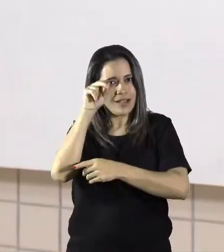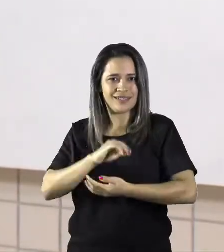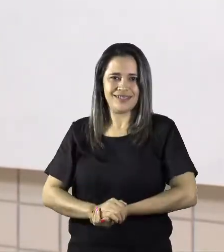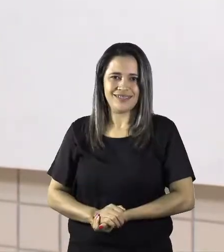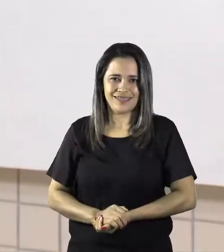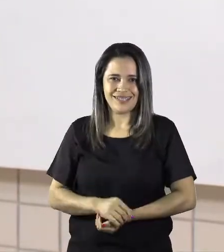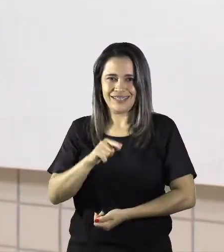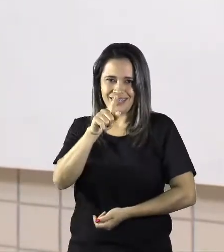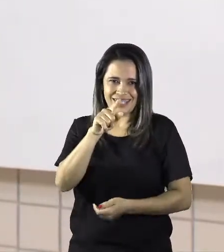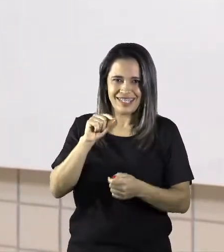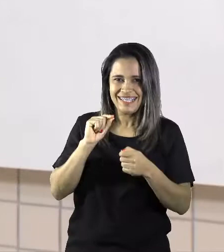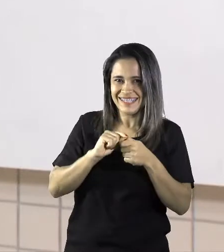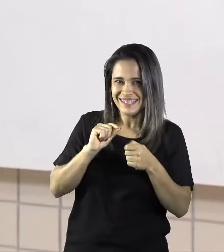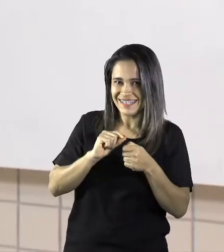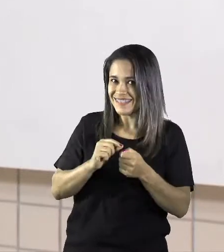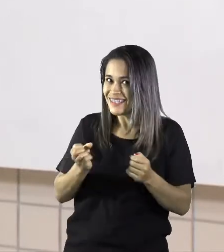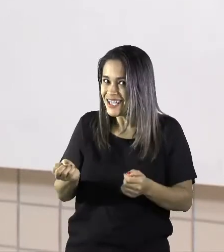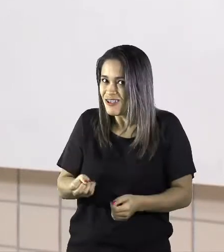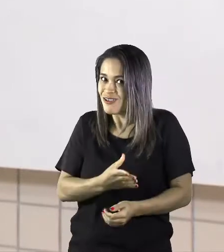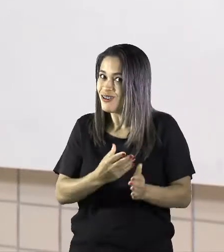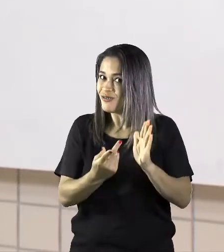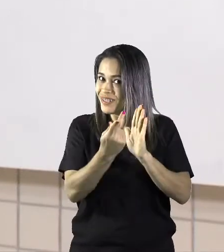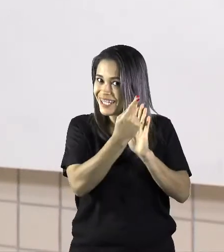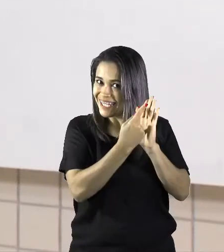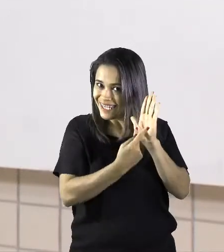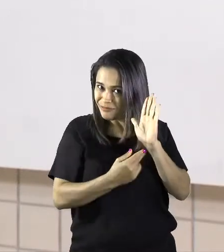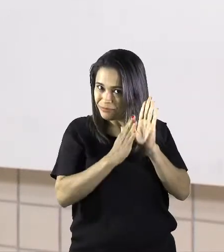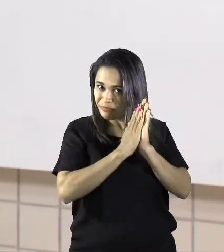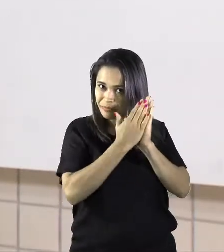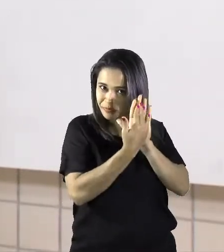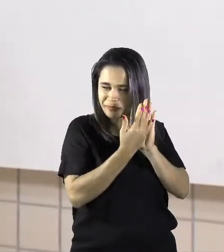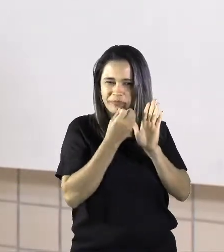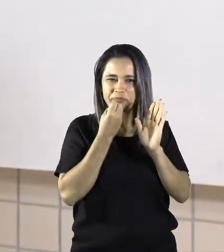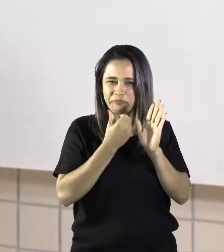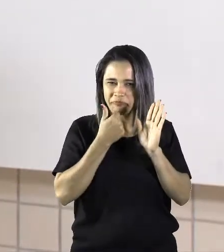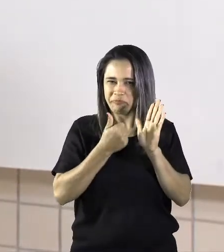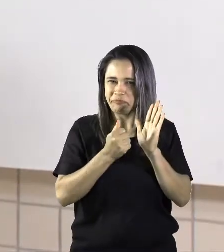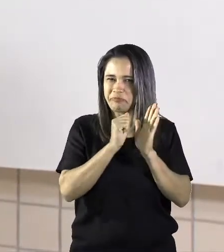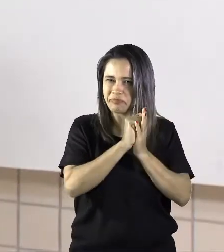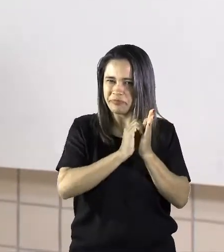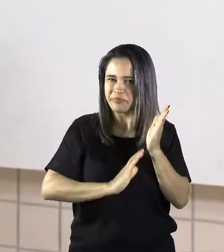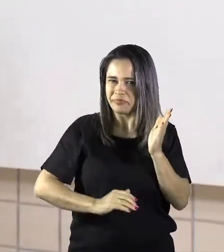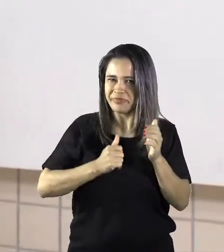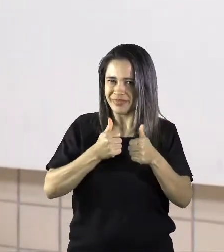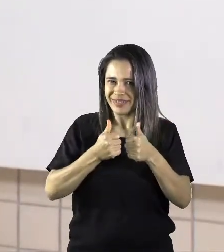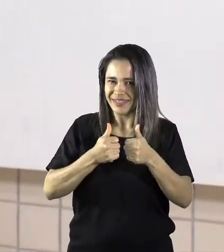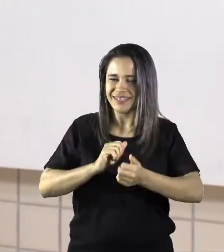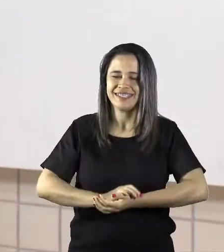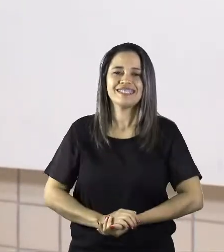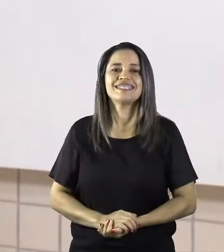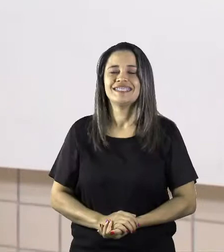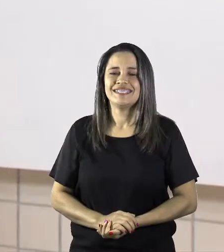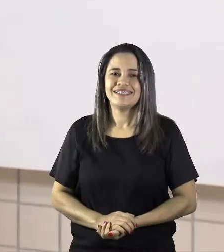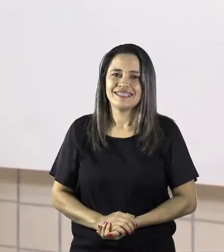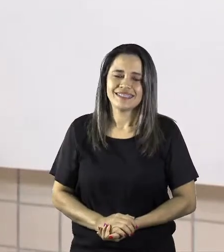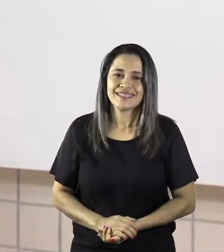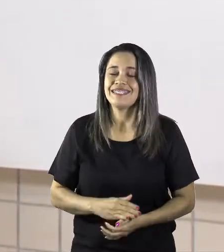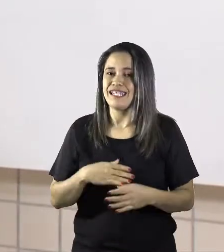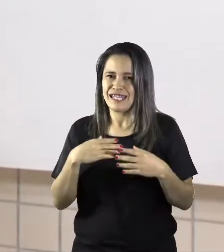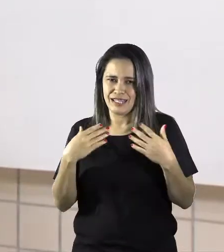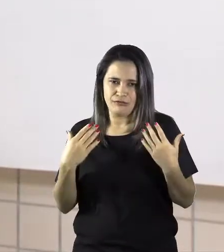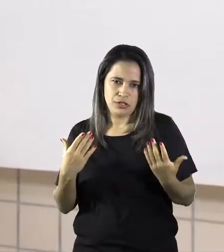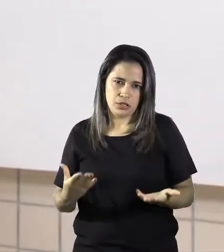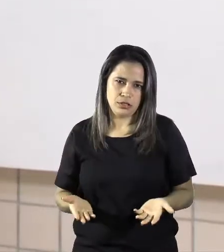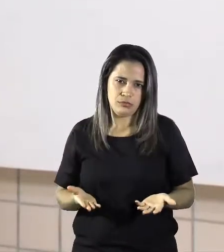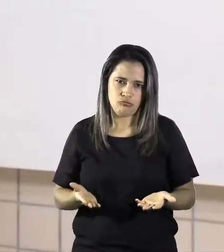vai fazer uma nova capa, tá certo? É bem bacana essa atividade, né? E aí, você